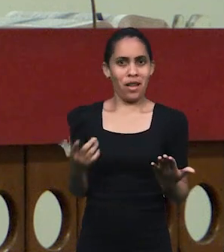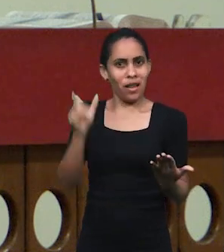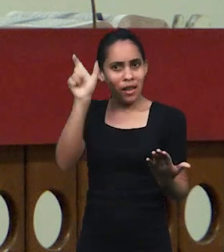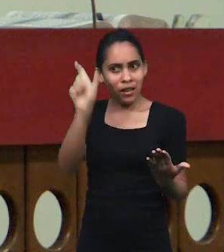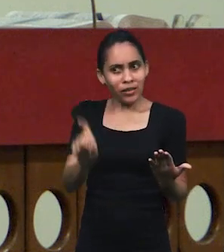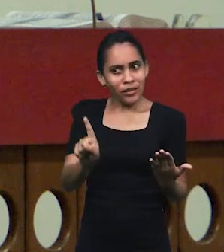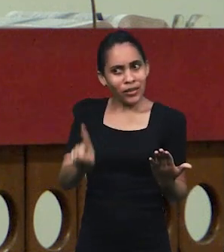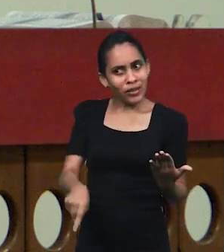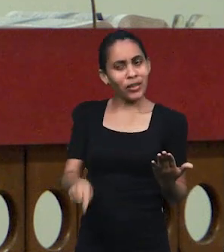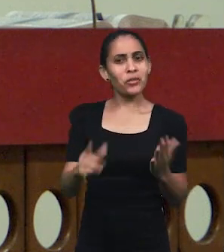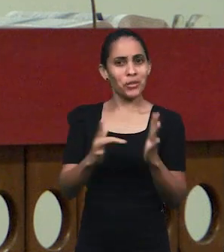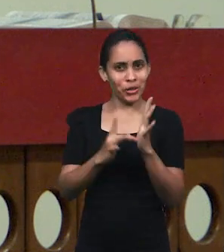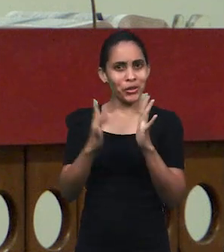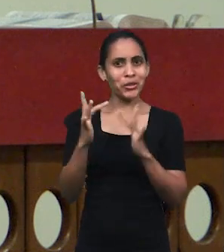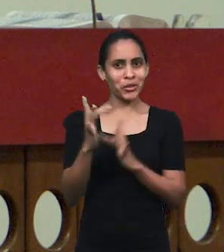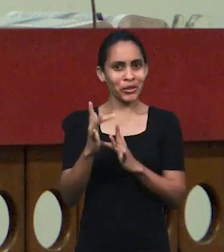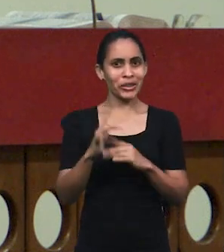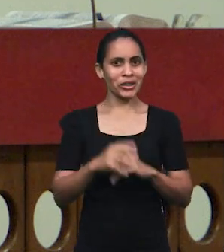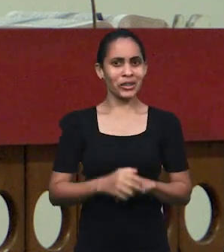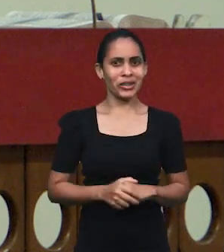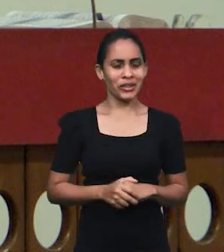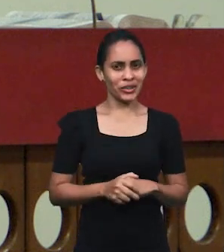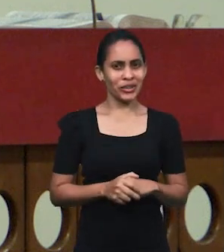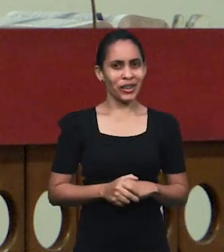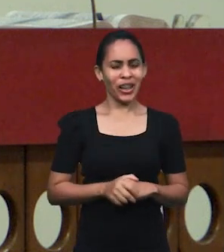Olha como ele entendeu que era Jesus.